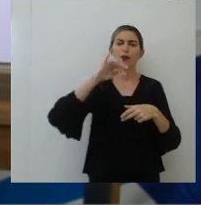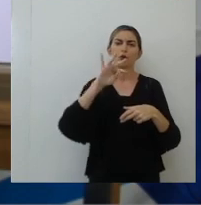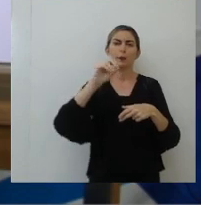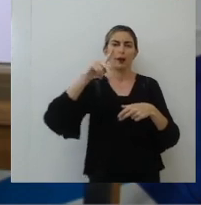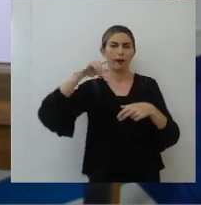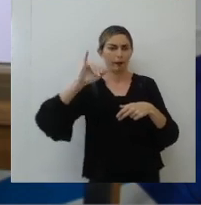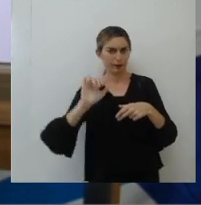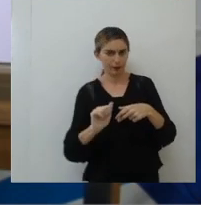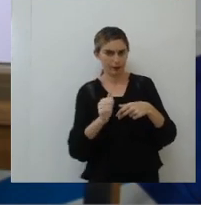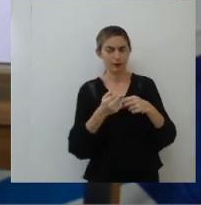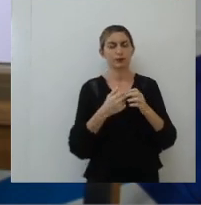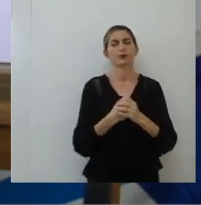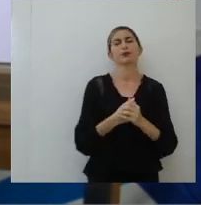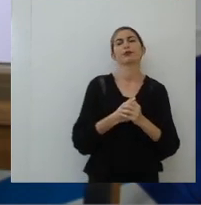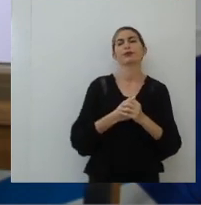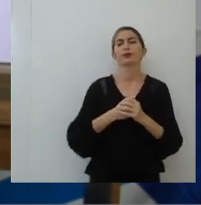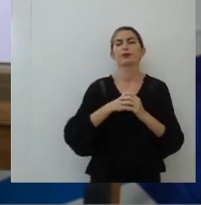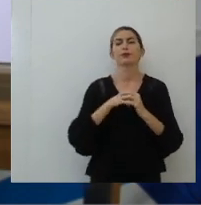onomatopeias.